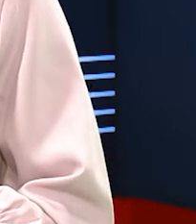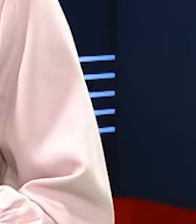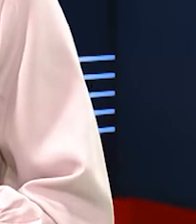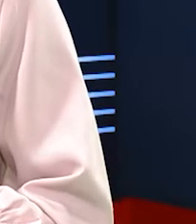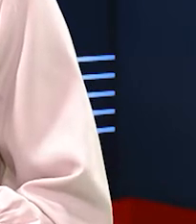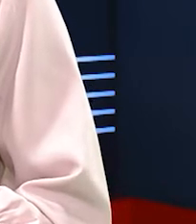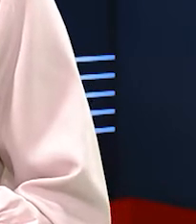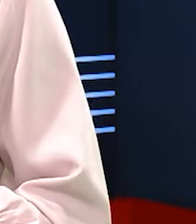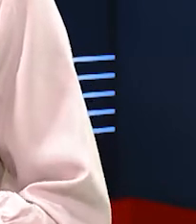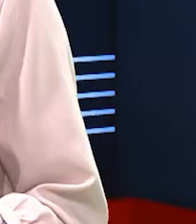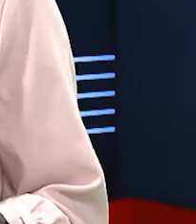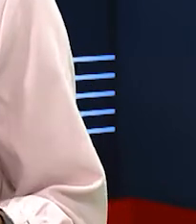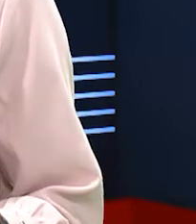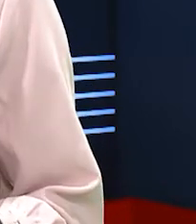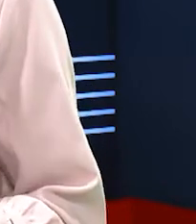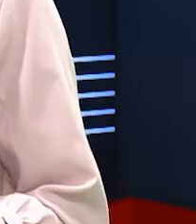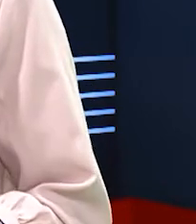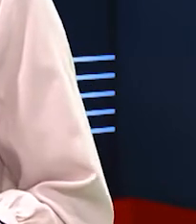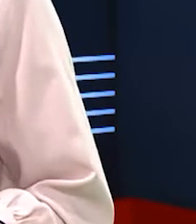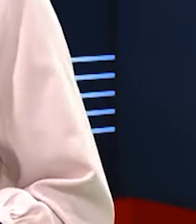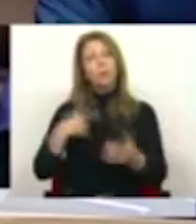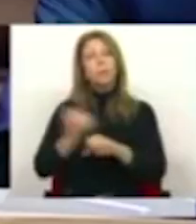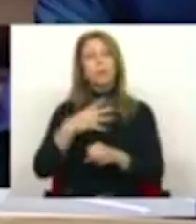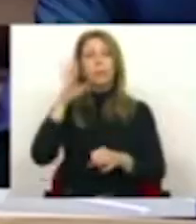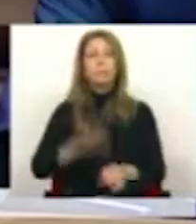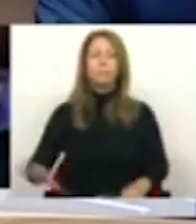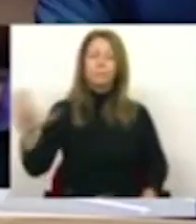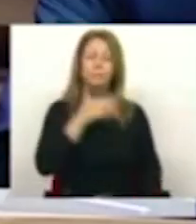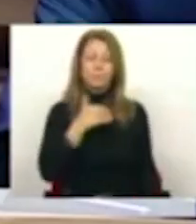vales para utilização no setor privado ou social